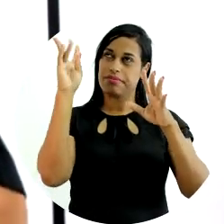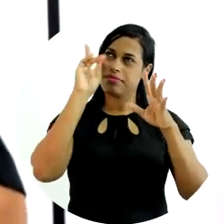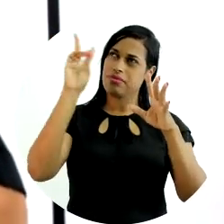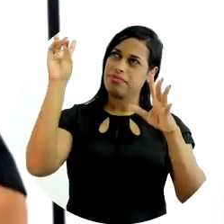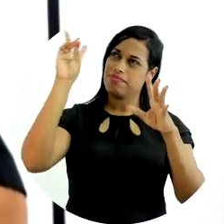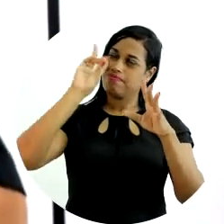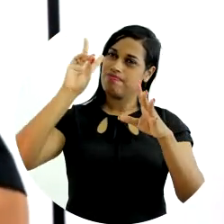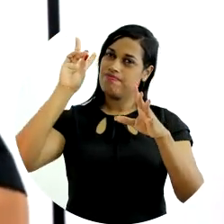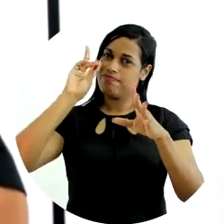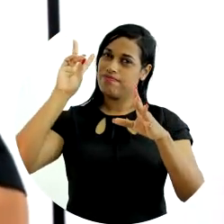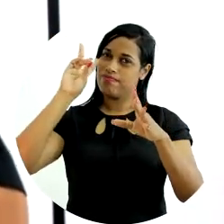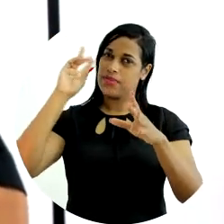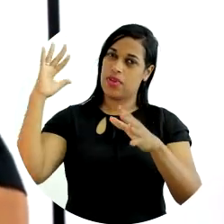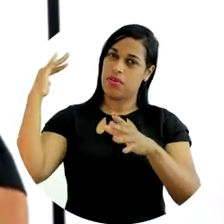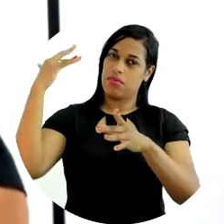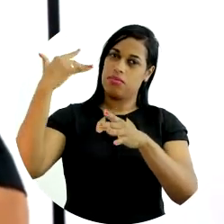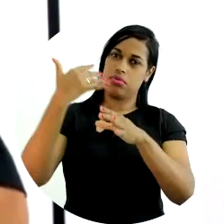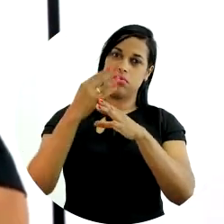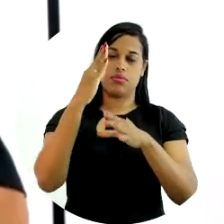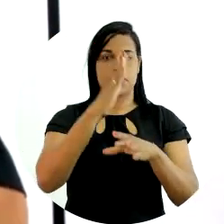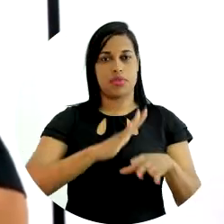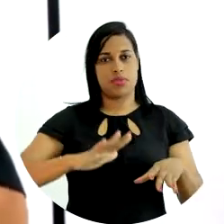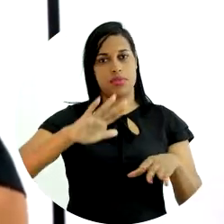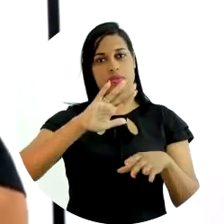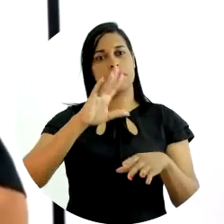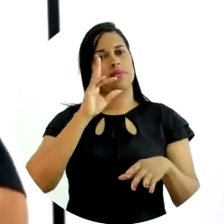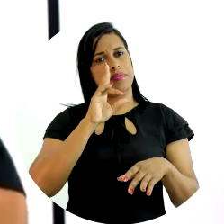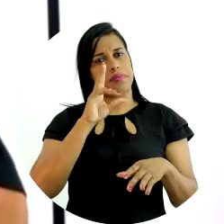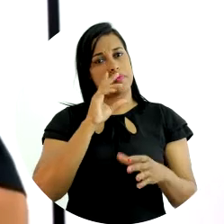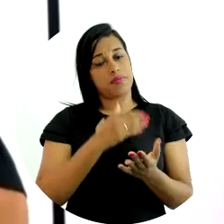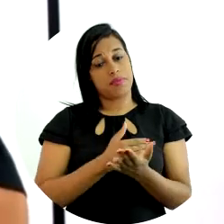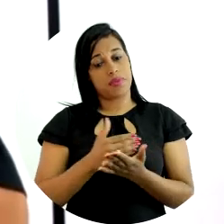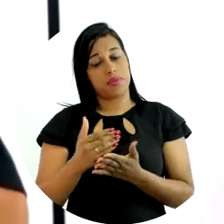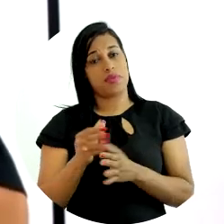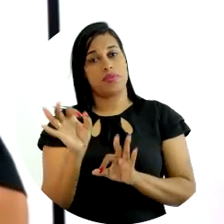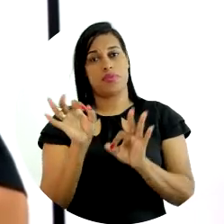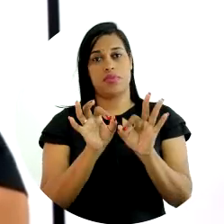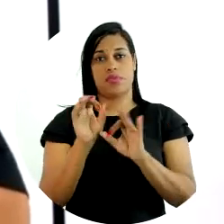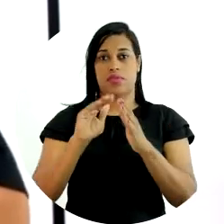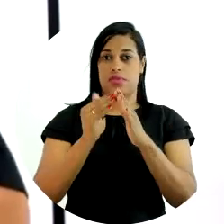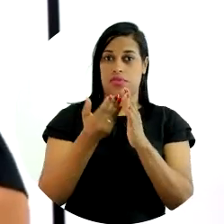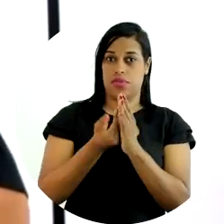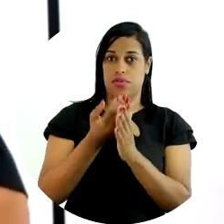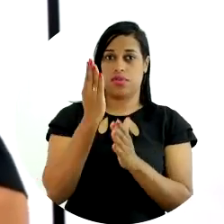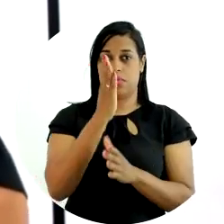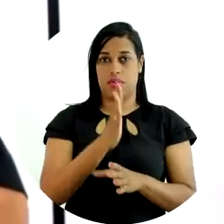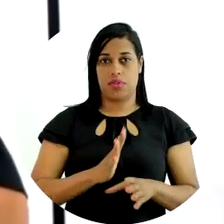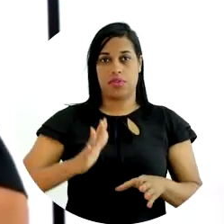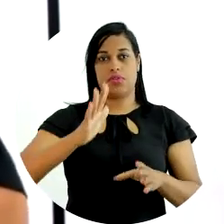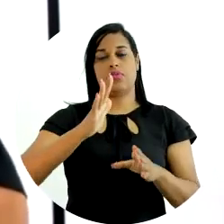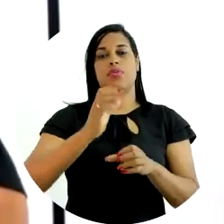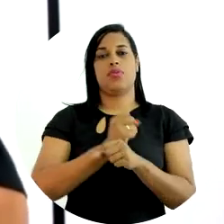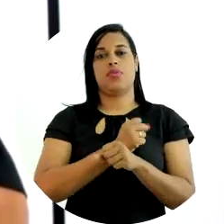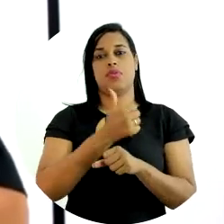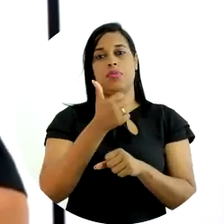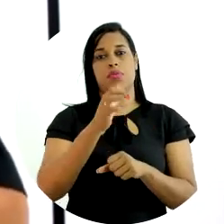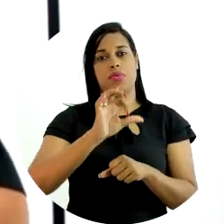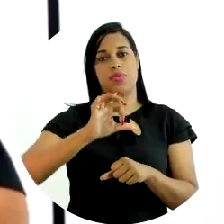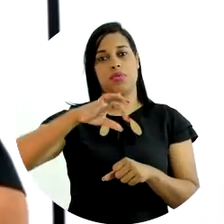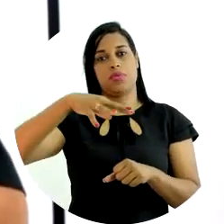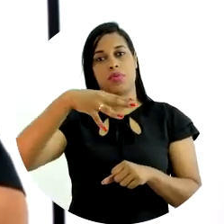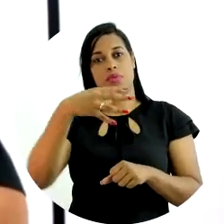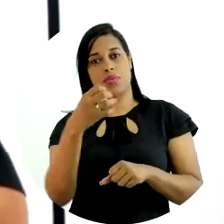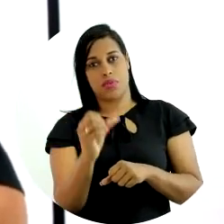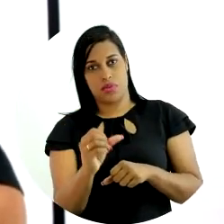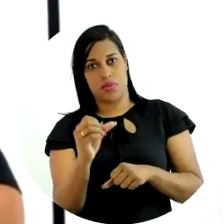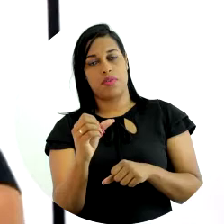pela história do Brasil. E a gente estudando a história do Brasil, a gente vai ver que o início da organização escolar no Brasil ocorre a partir do